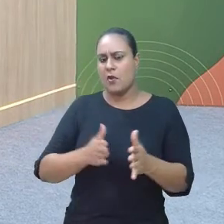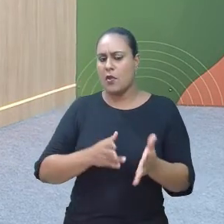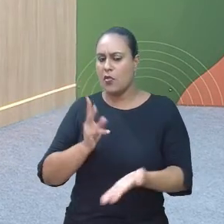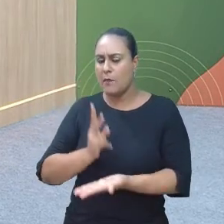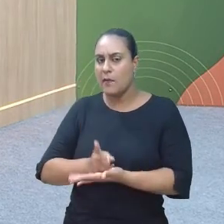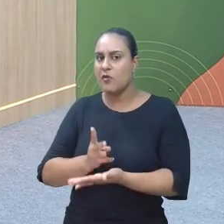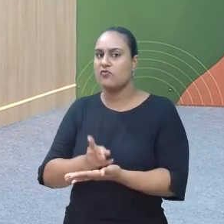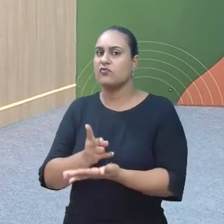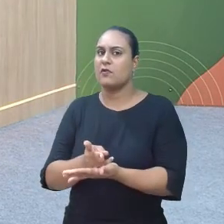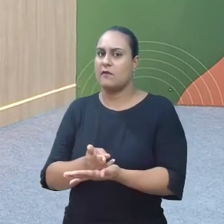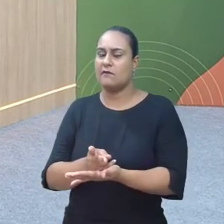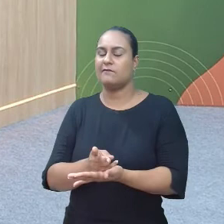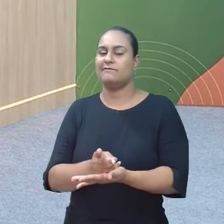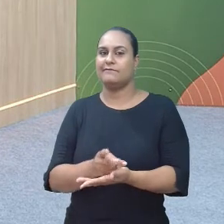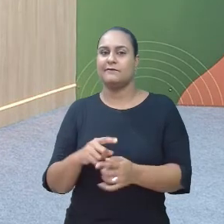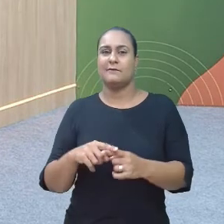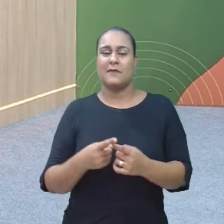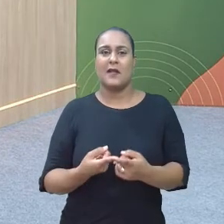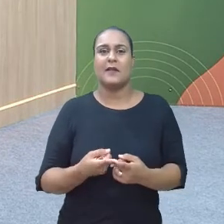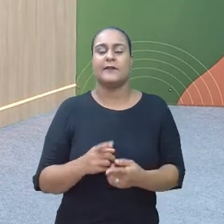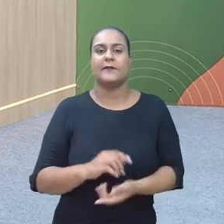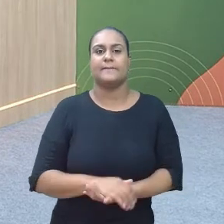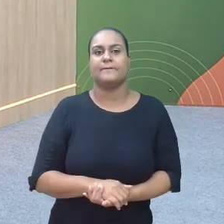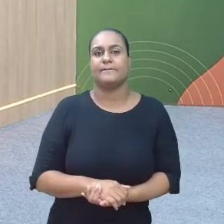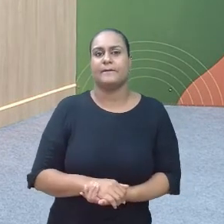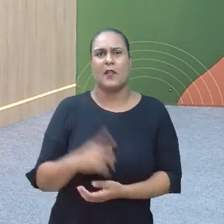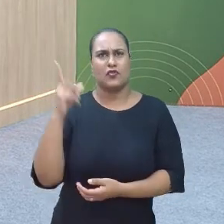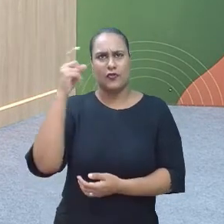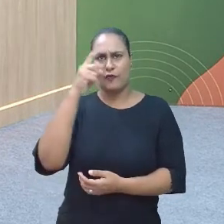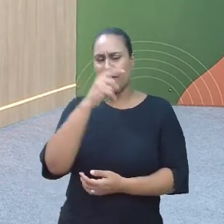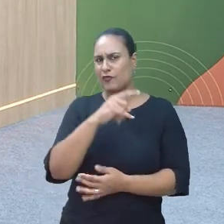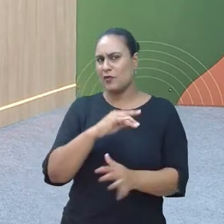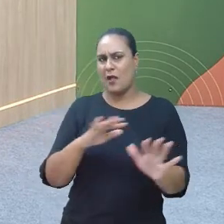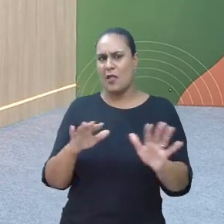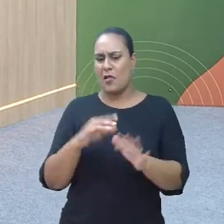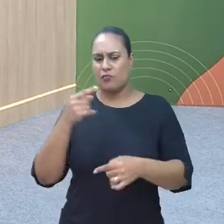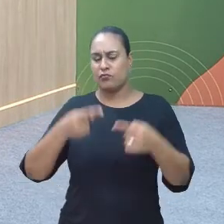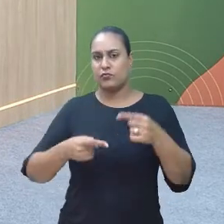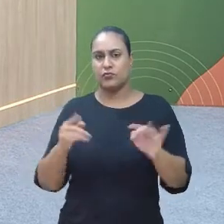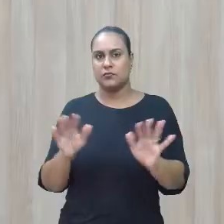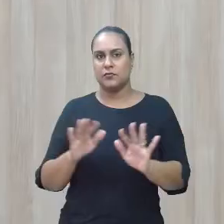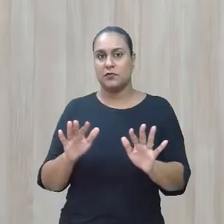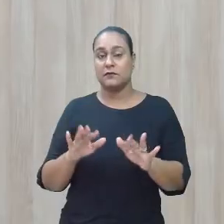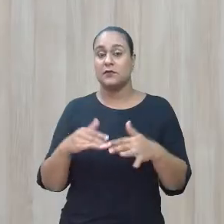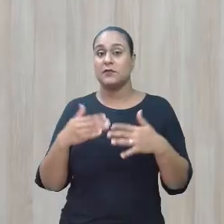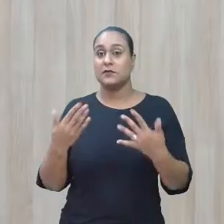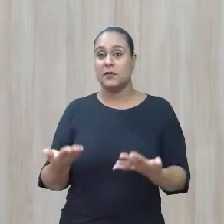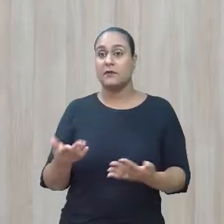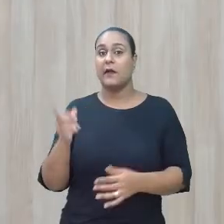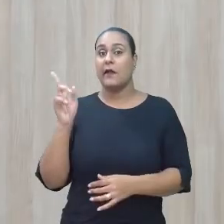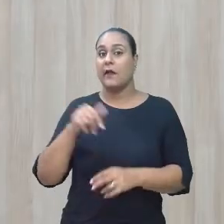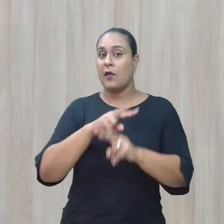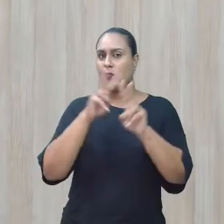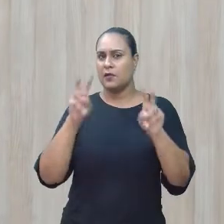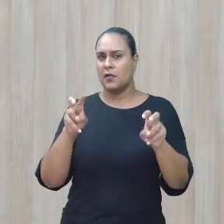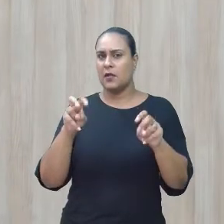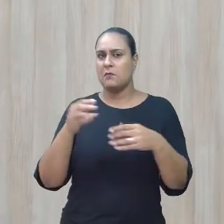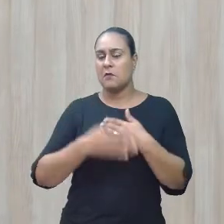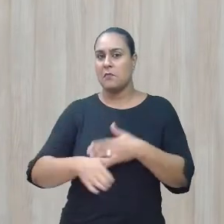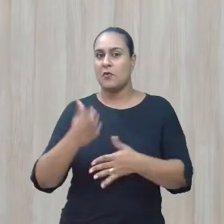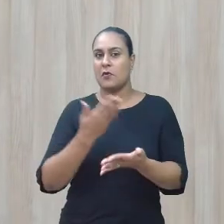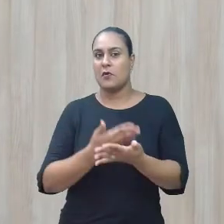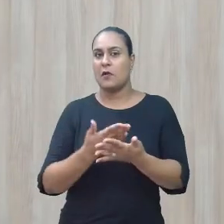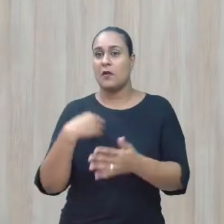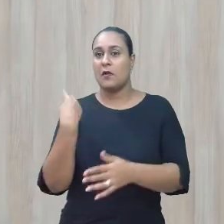estável, né? Mas sem muitas dificuldades, sem muitos problemas políticos, tá? Então, isso é um tema para a próxima aula que a gente